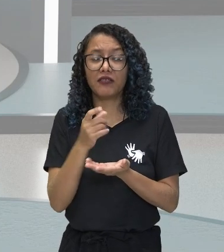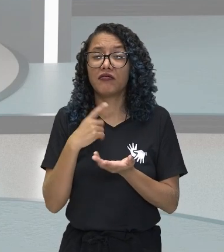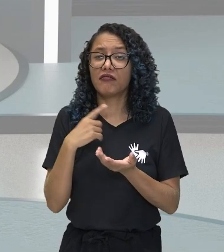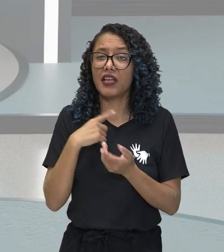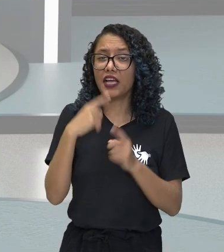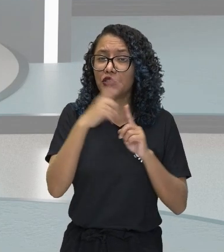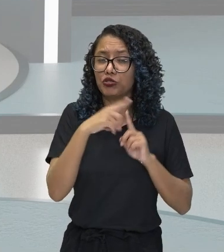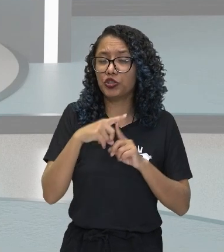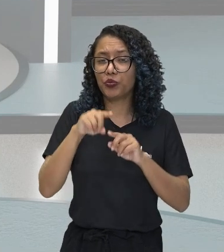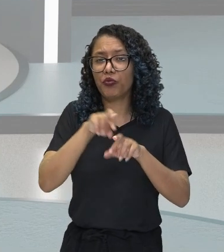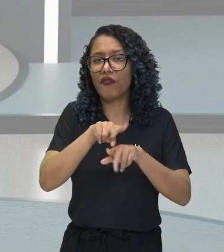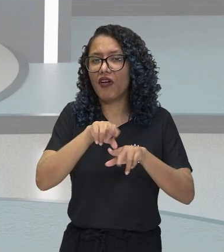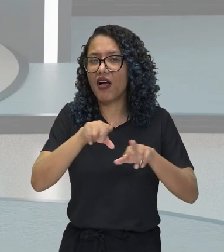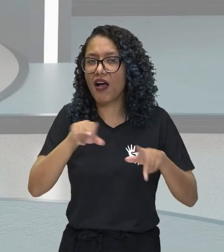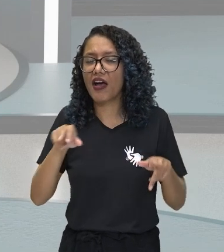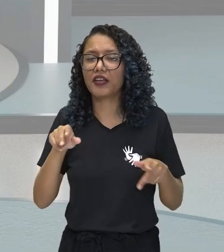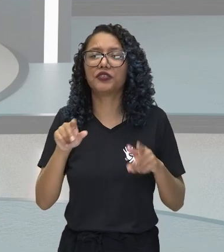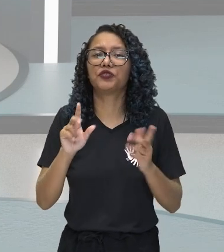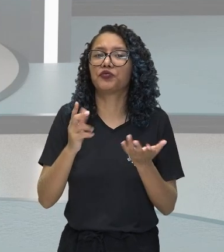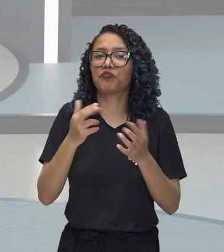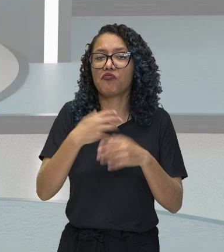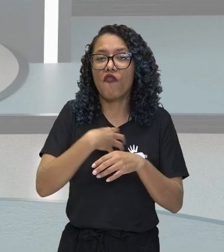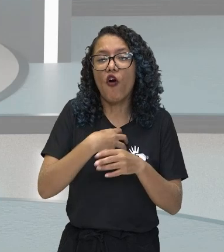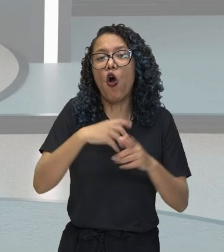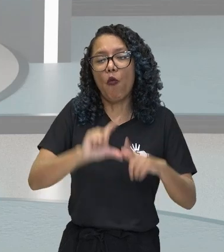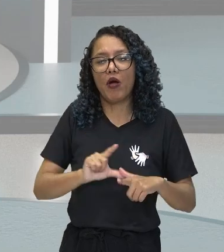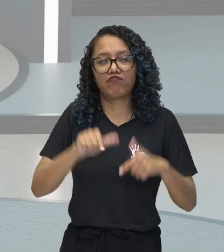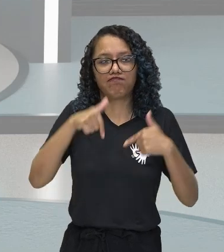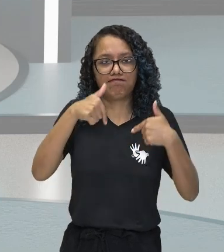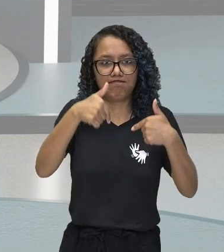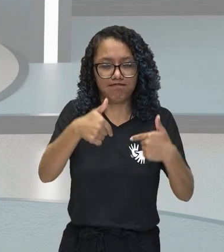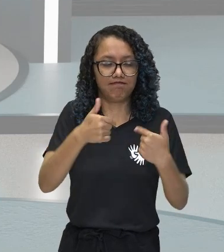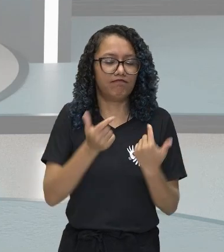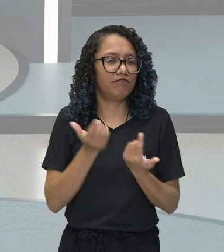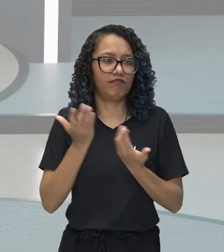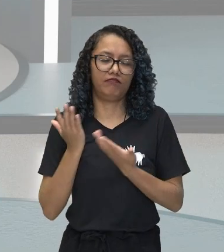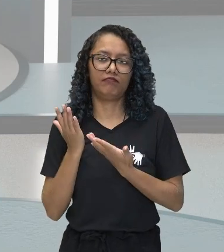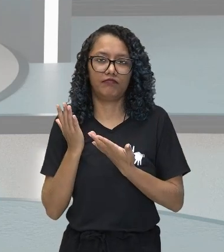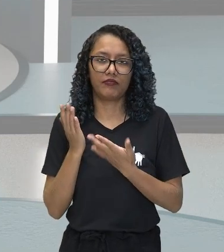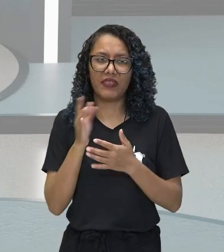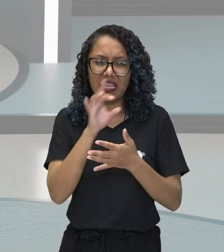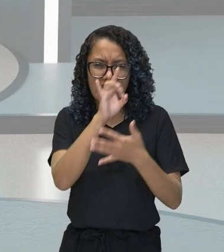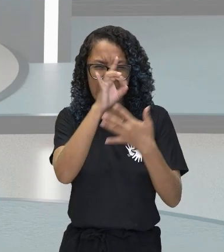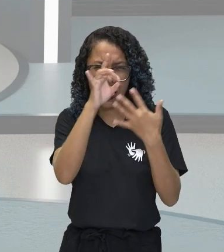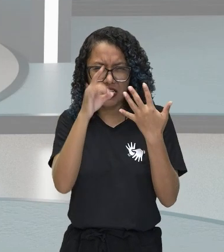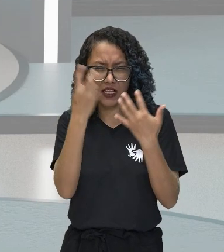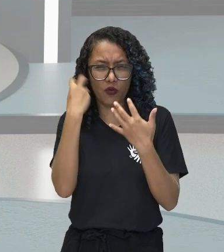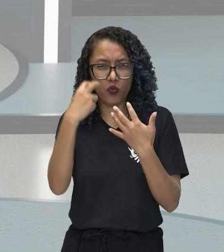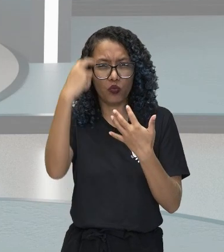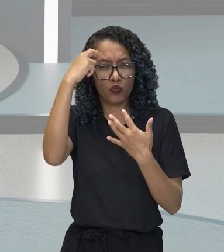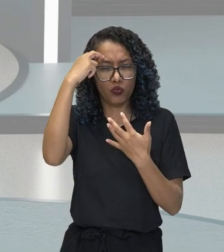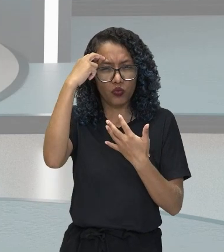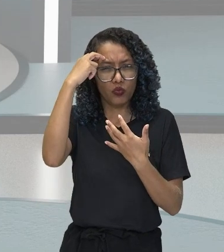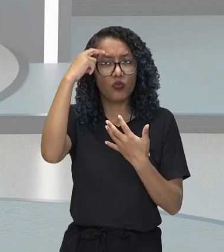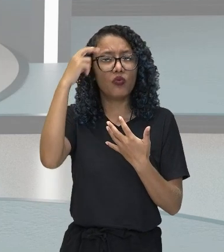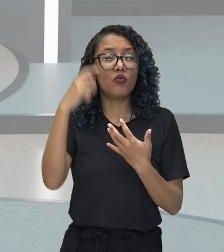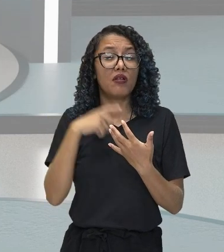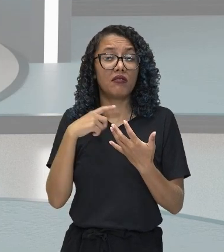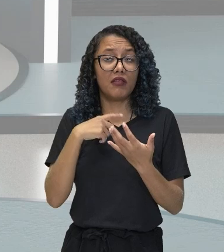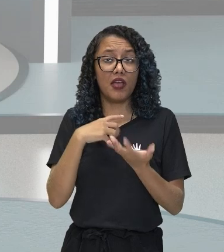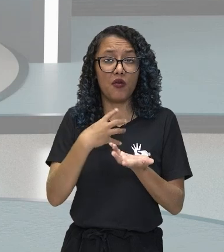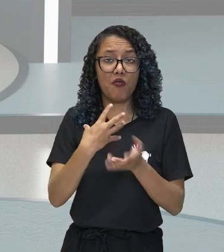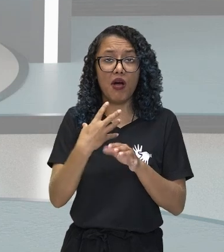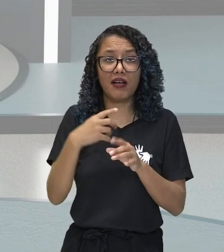de manifestação, como a gente está vendo aqui, olha só, são tipos de danças diferentes. Cada cultura tem uma